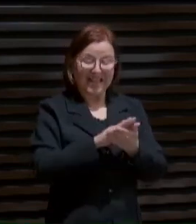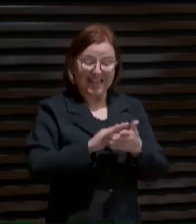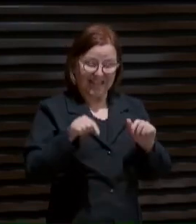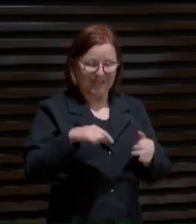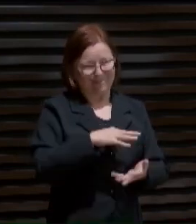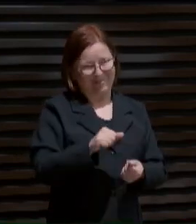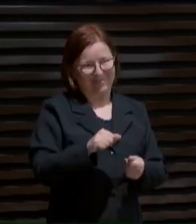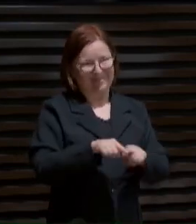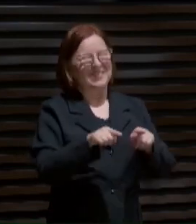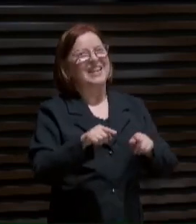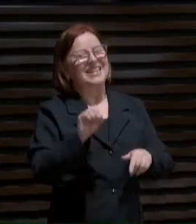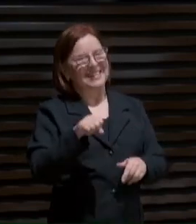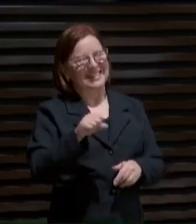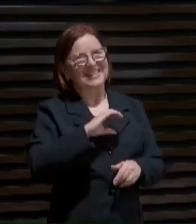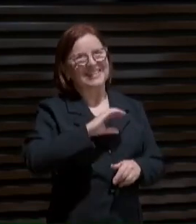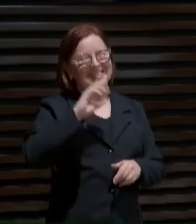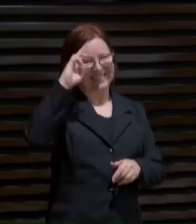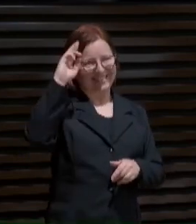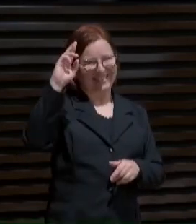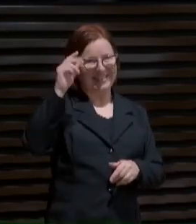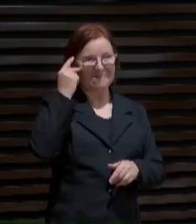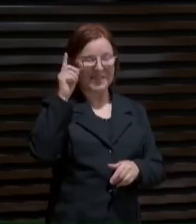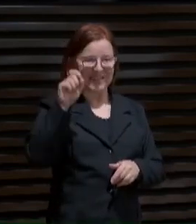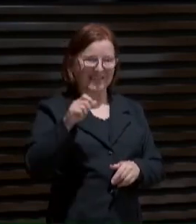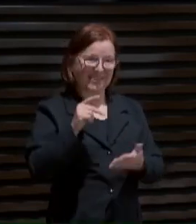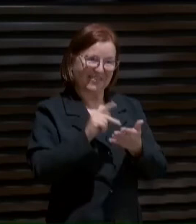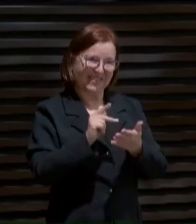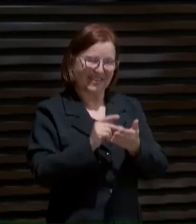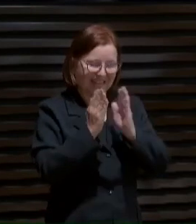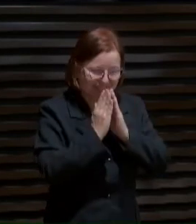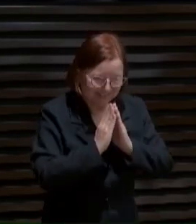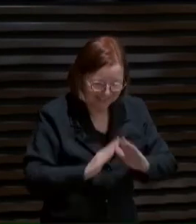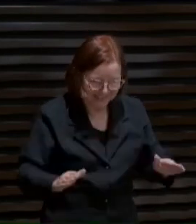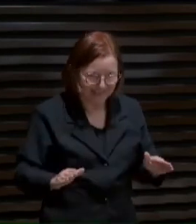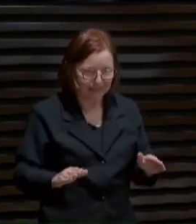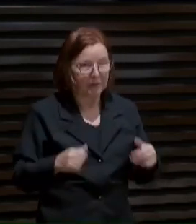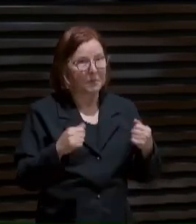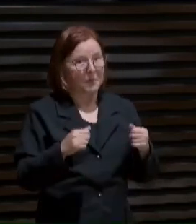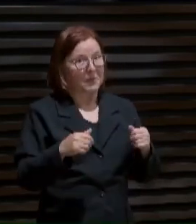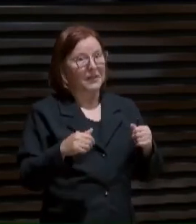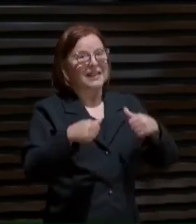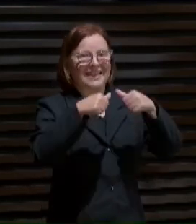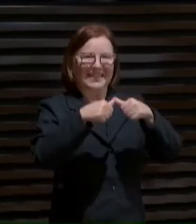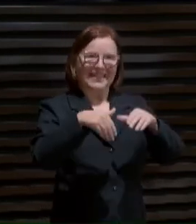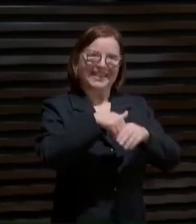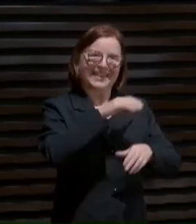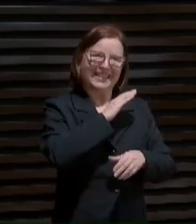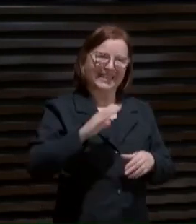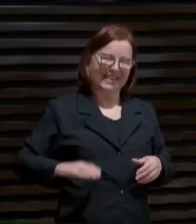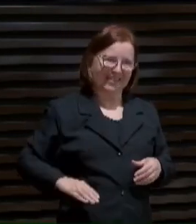Senhor para sermos verdadeiros adoradores é necessário que estejamos em Cristo nós vemos isto